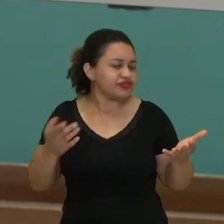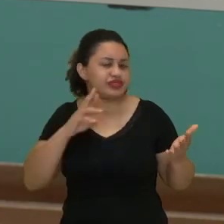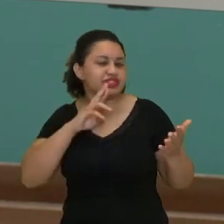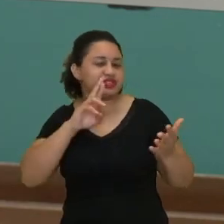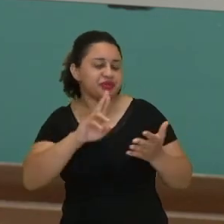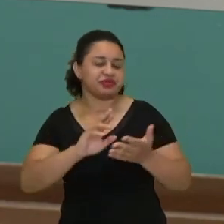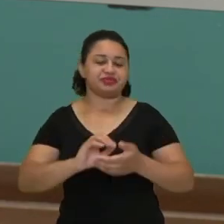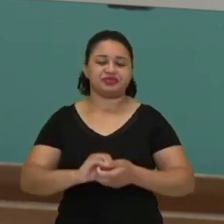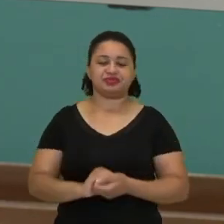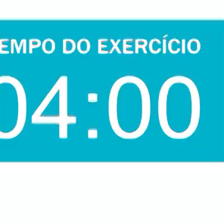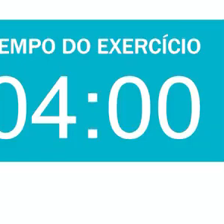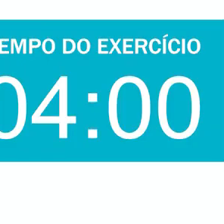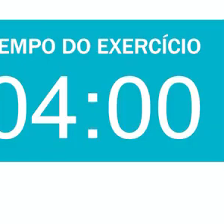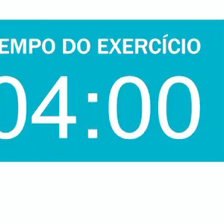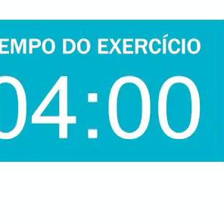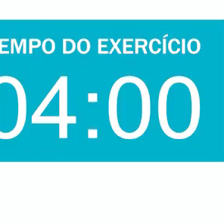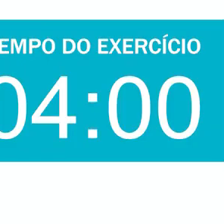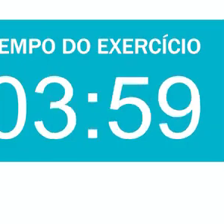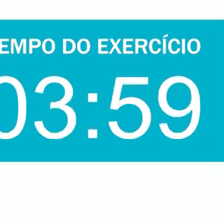mim.